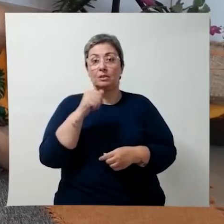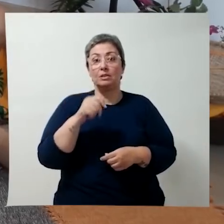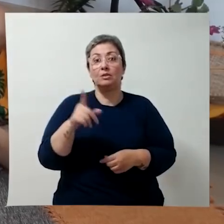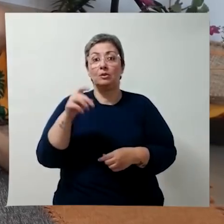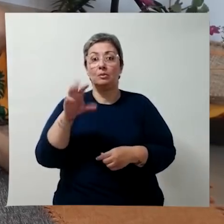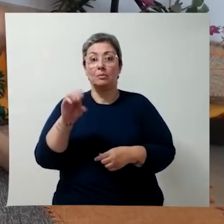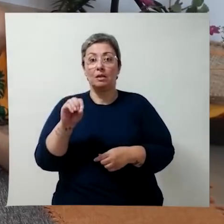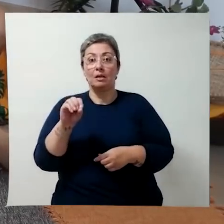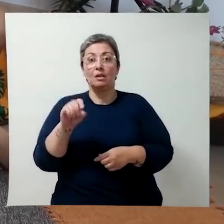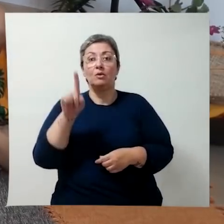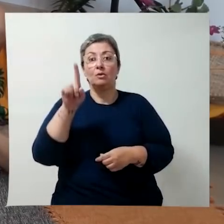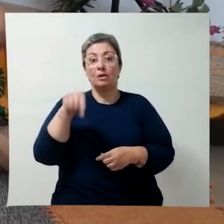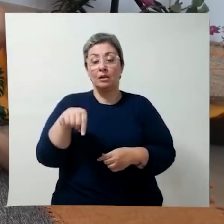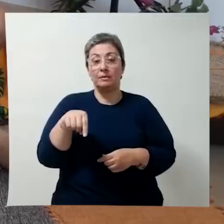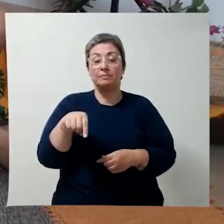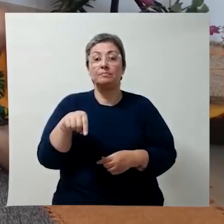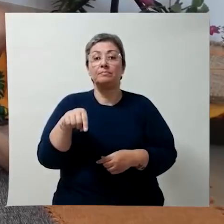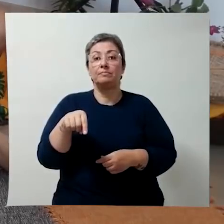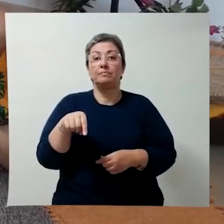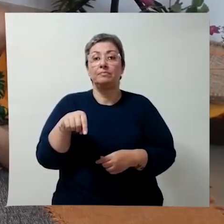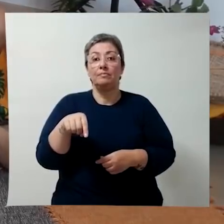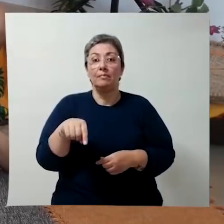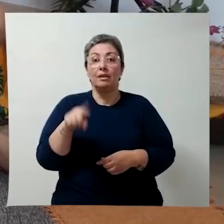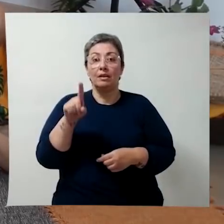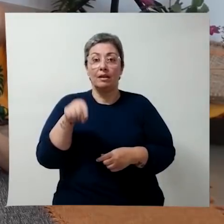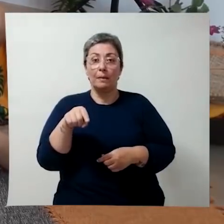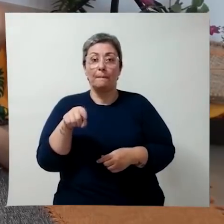palo bonito, palo